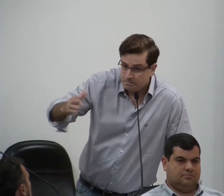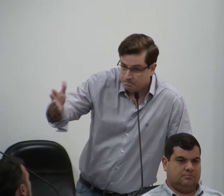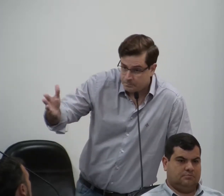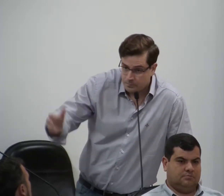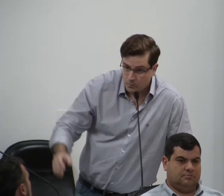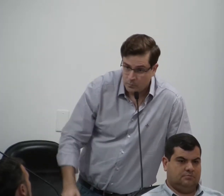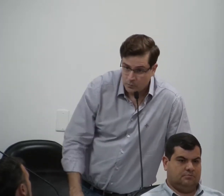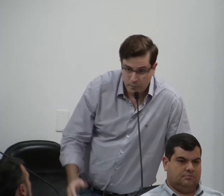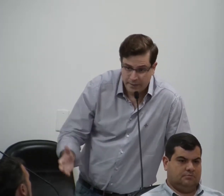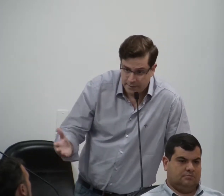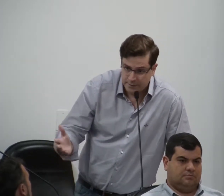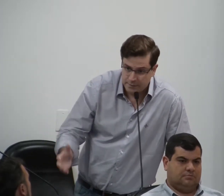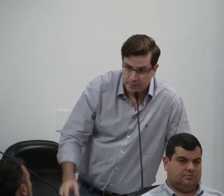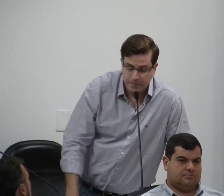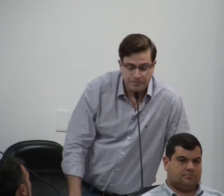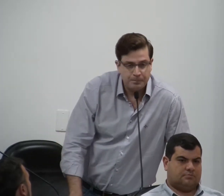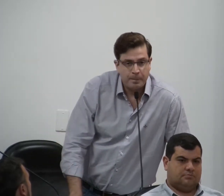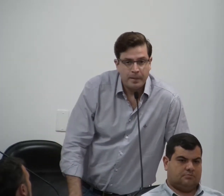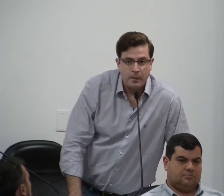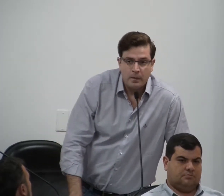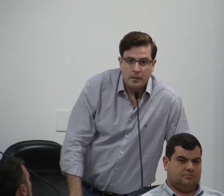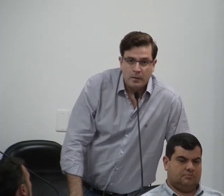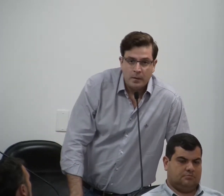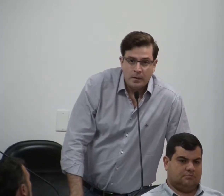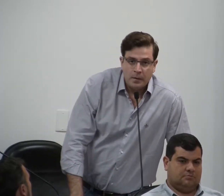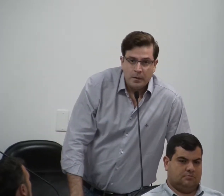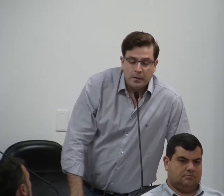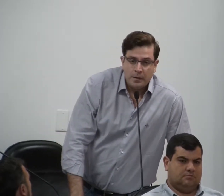12, de uma criança.